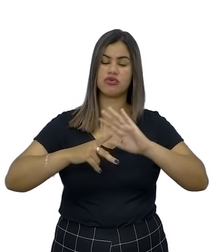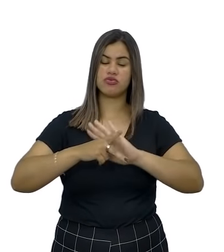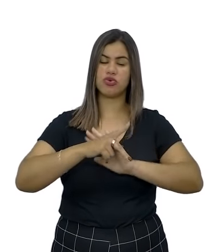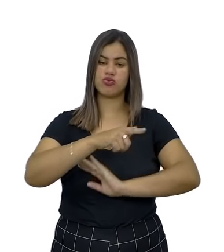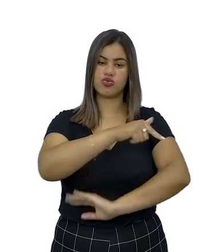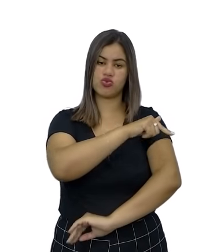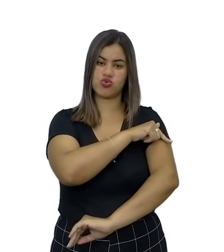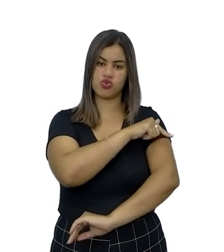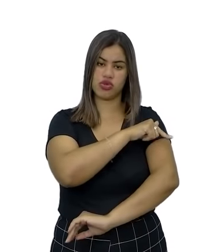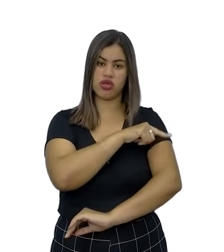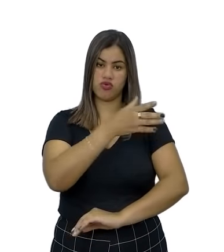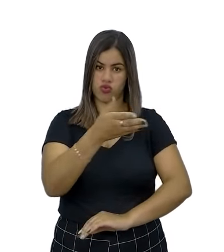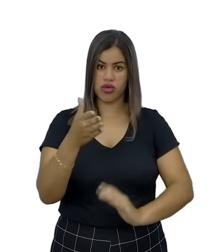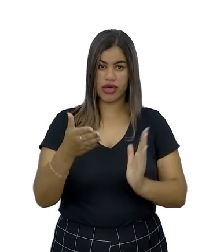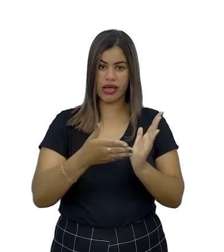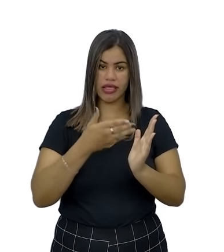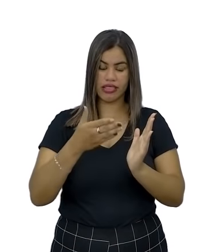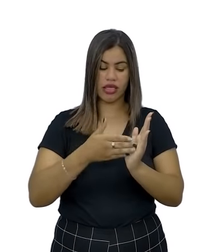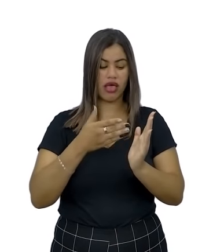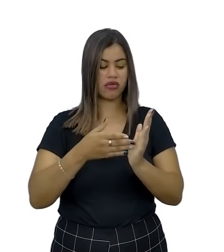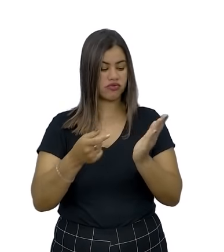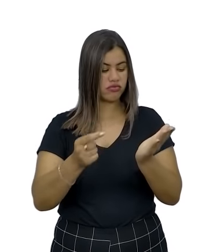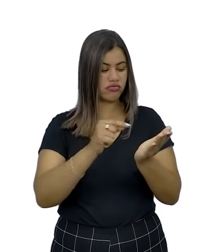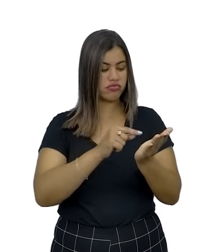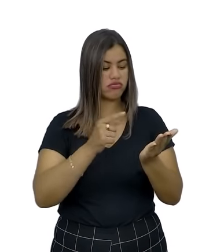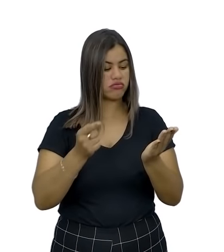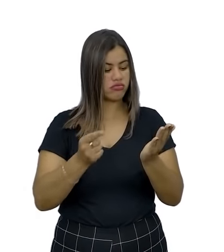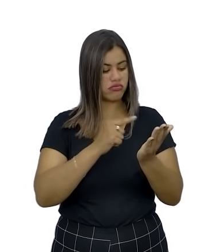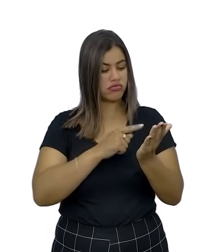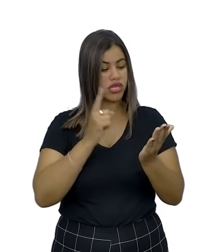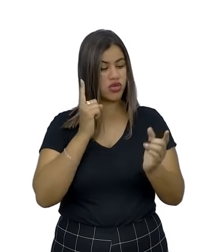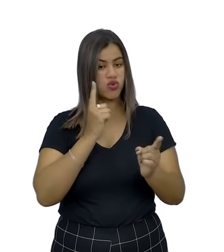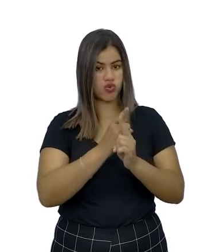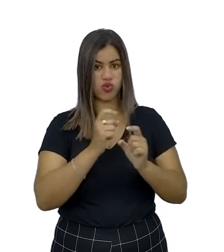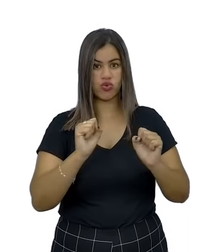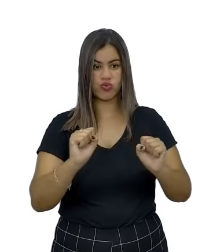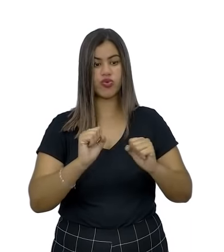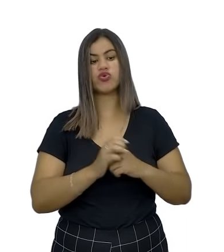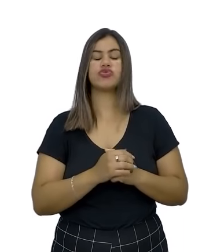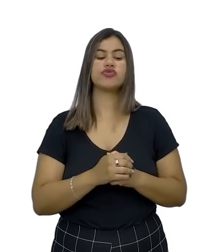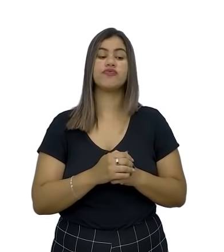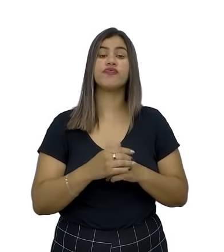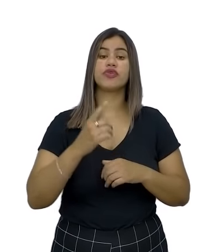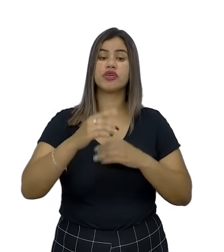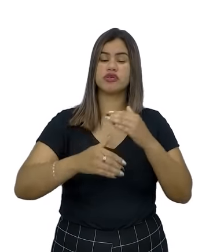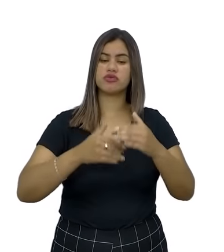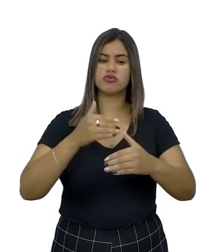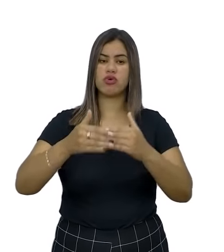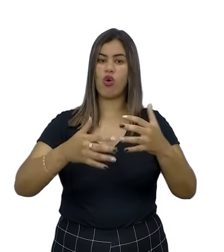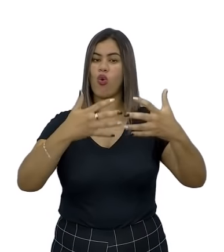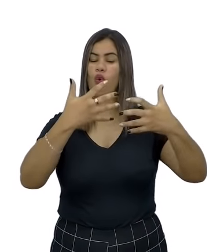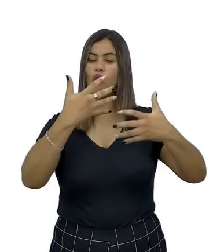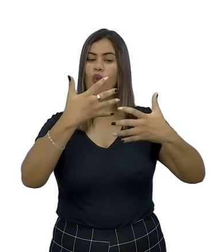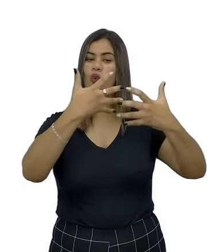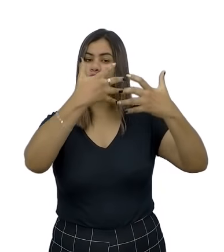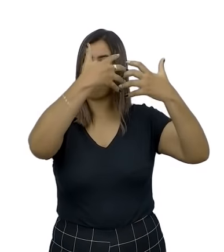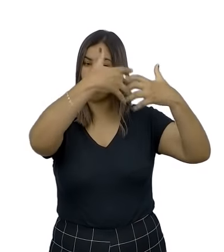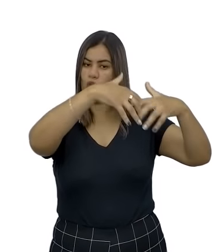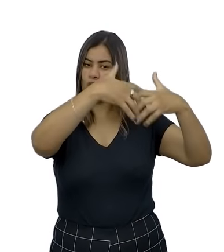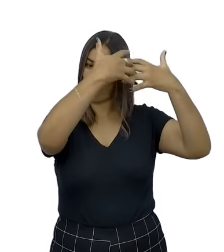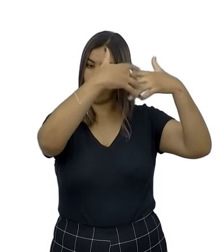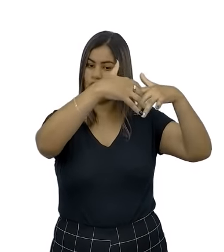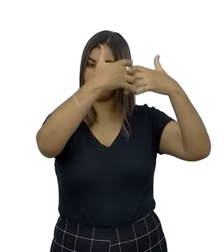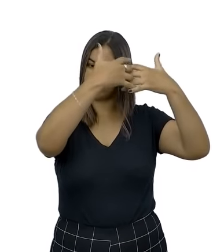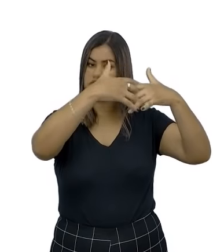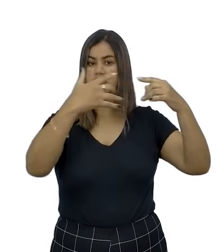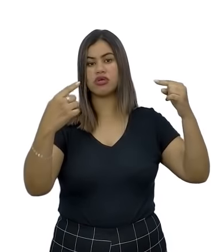estiver com o caderno já identifica essa habilidade, e a gente fala muito quais são os processos cognitivos que estão por detrás das